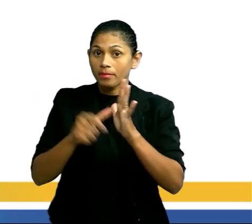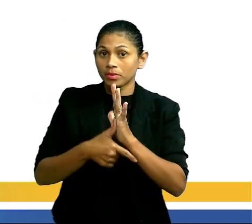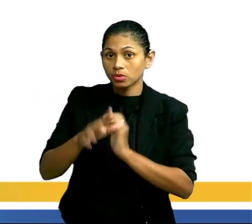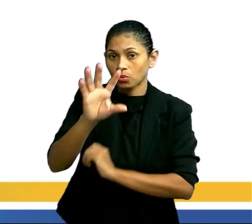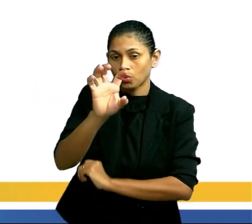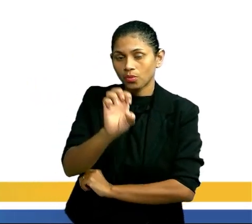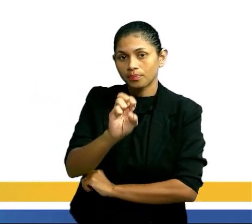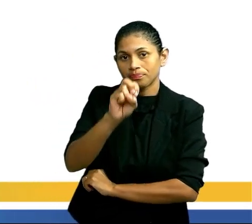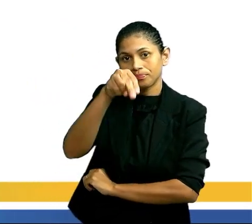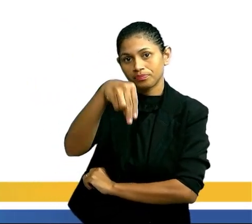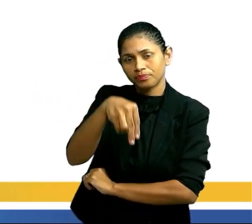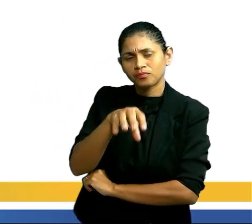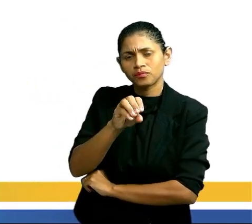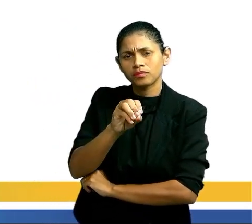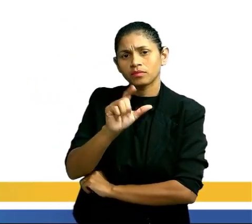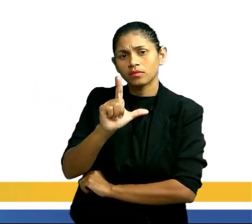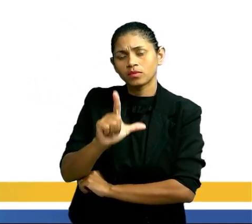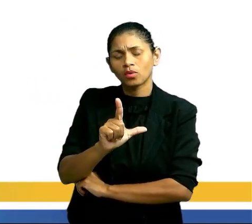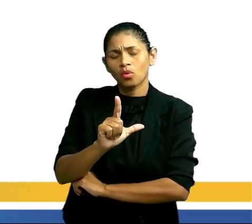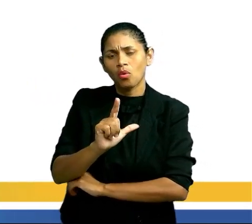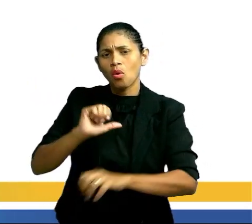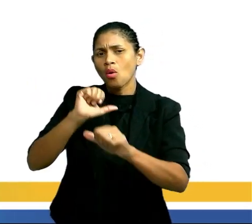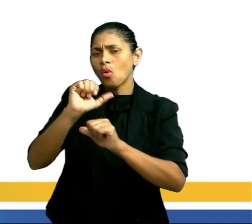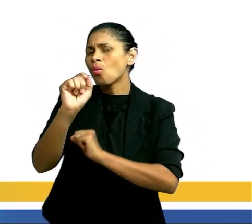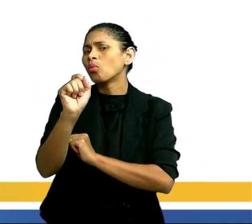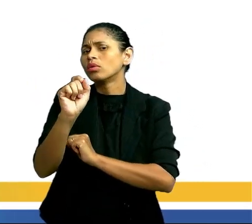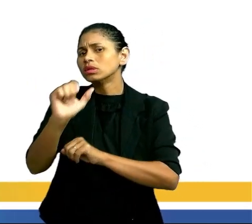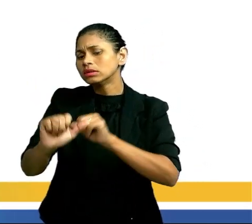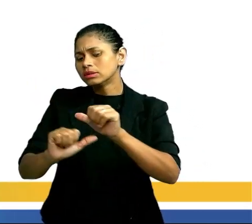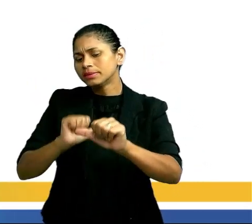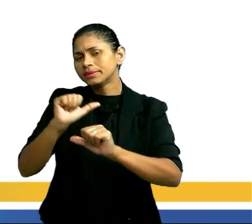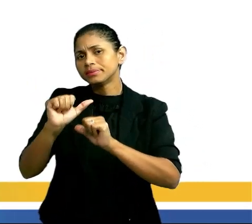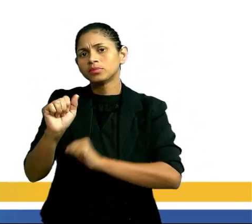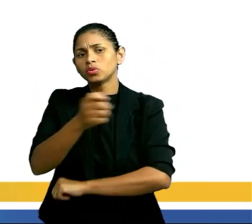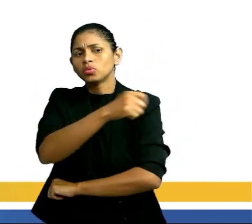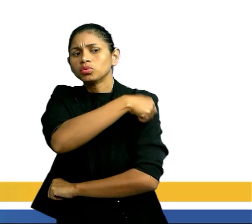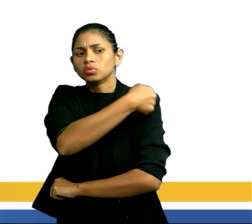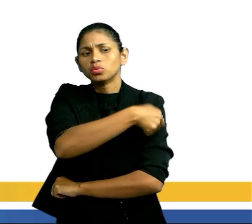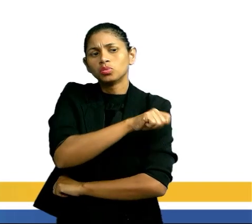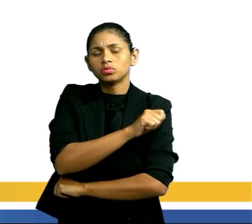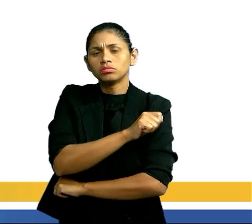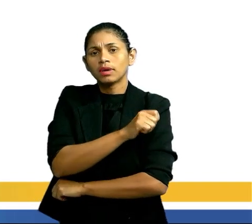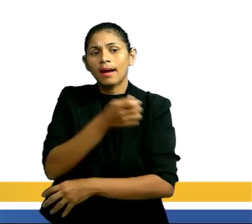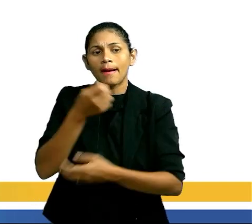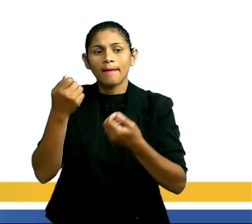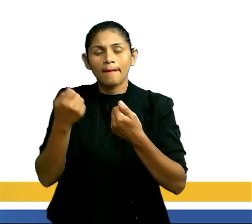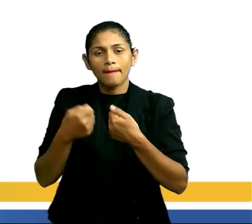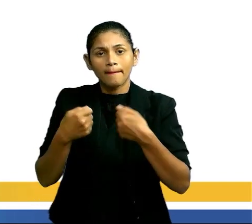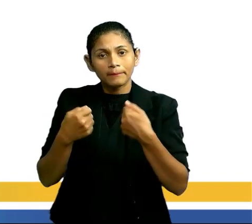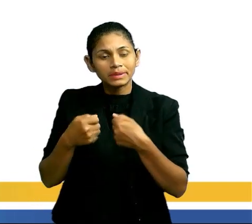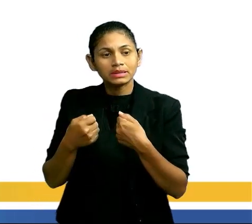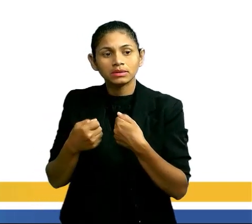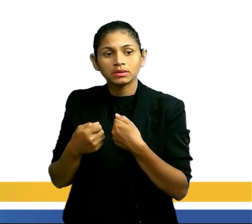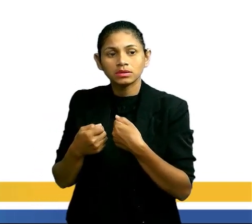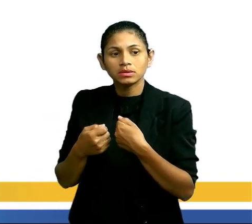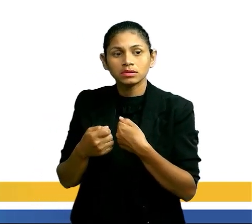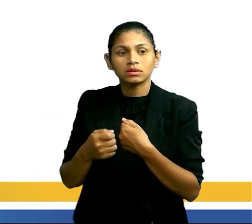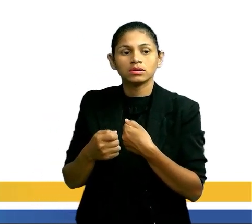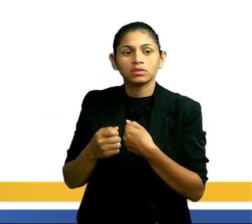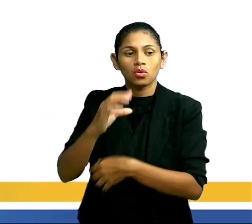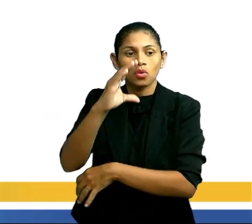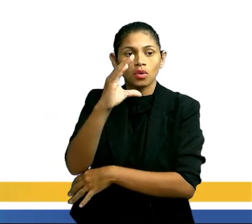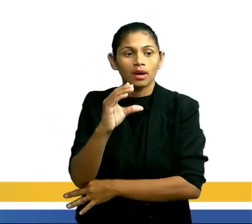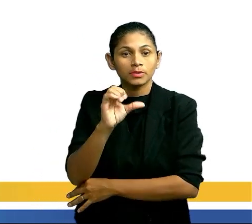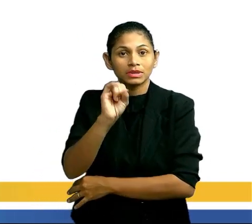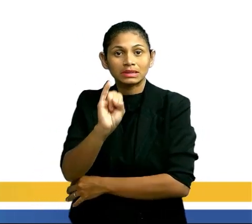que muda para um álcool? No álcool, a hidroxila ela precisa estar no carbono saturado, e no enol, a hidroxila vai estar